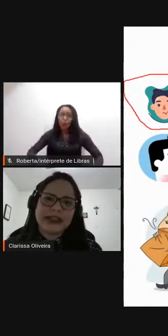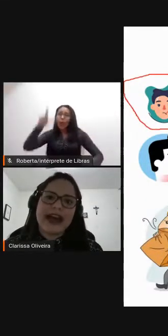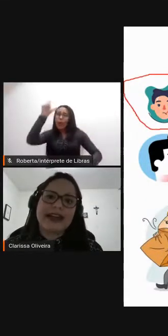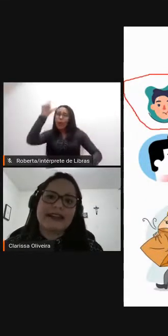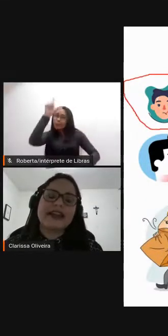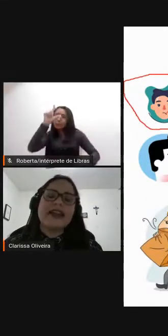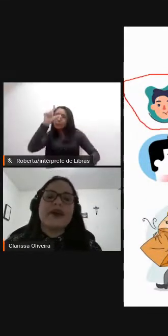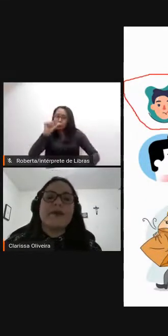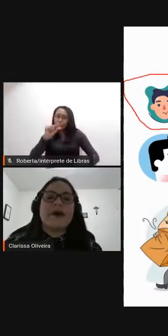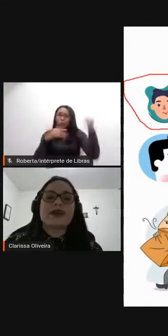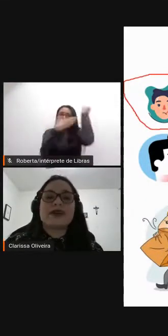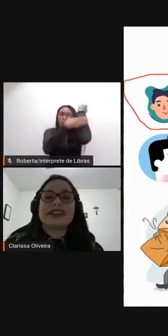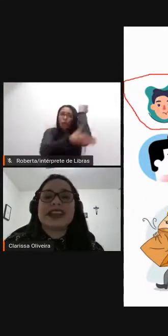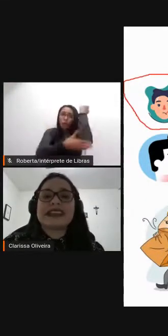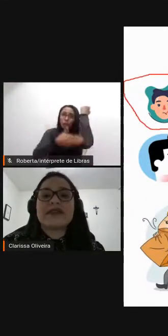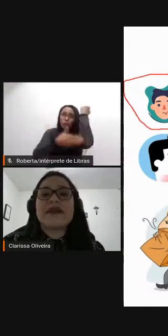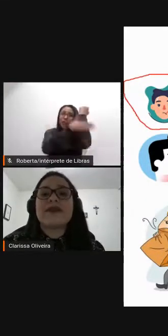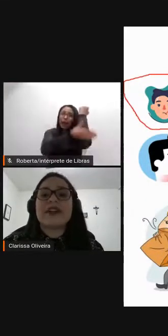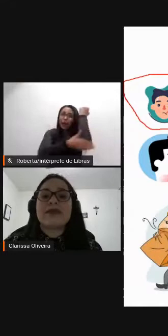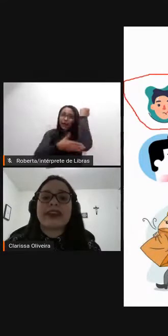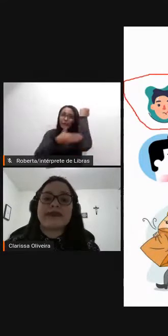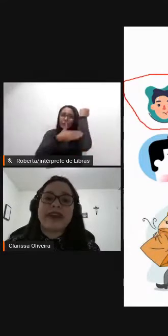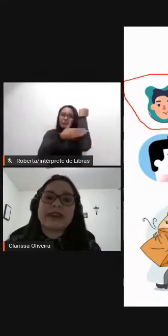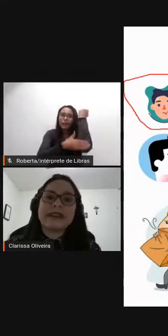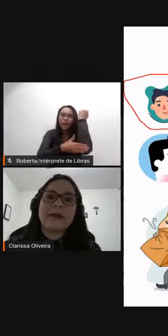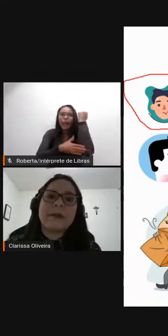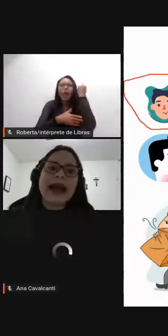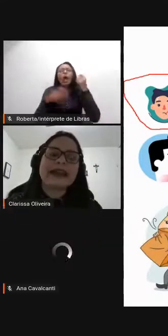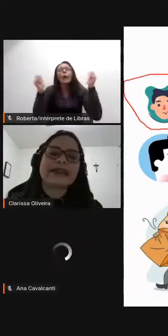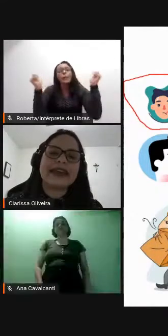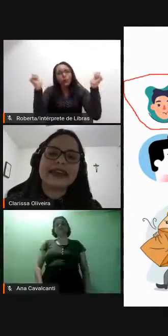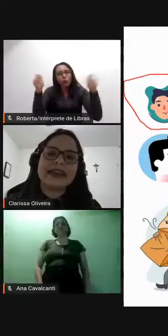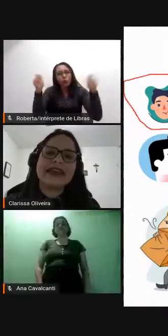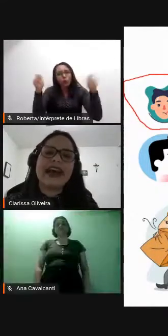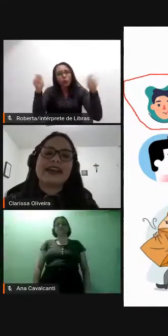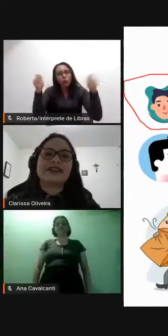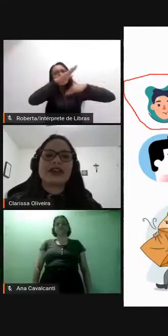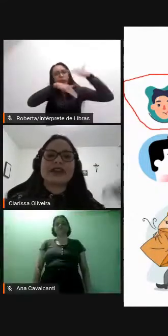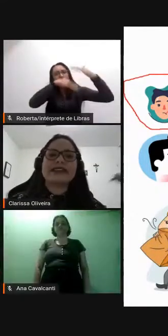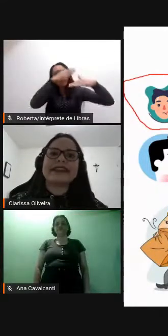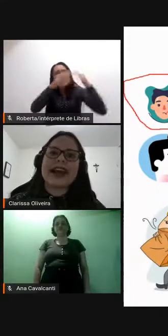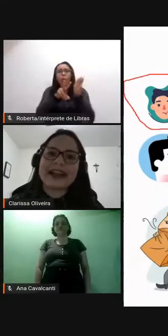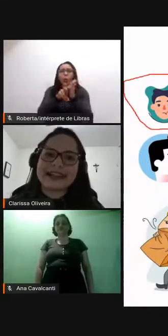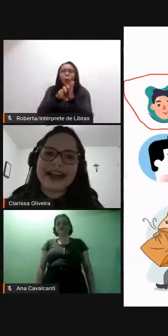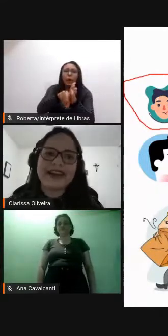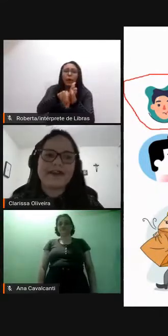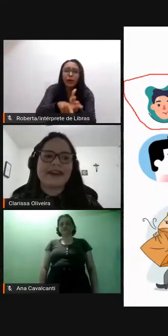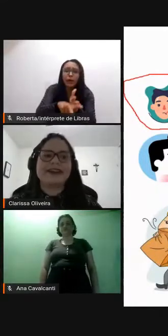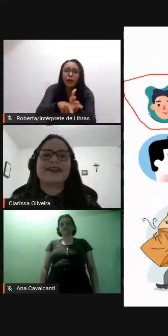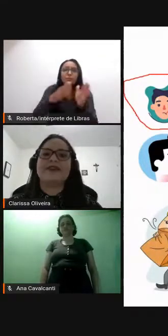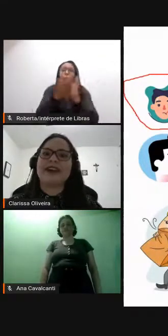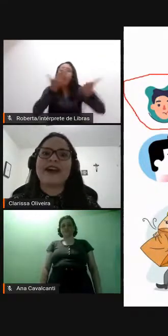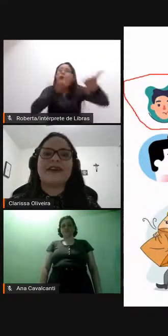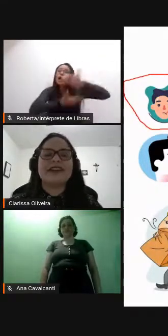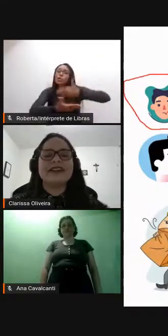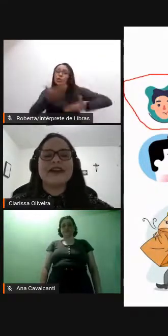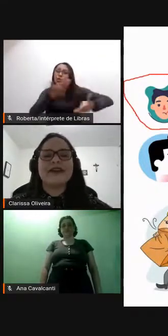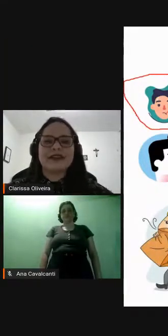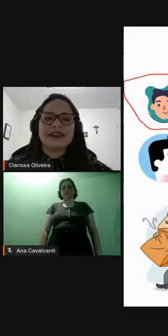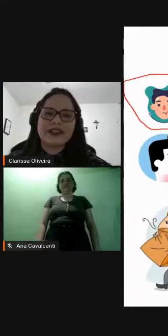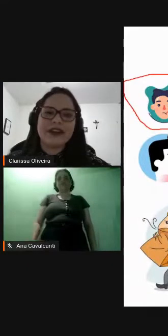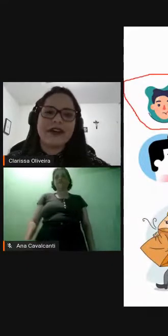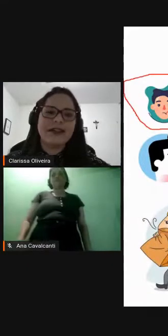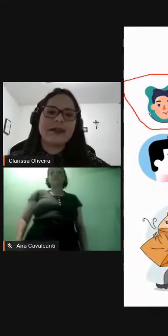minha imunidade, eu posso desenvolver uma infecção bacteriana associada à infecção viral